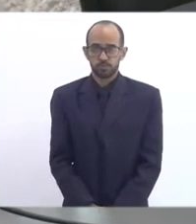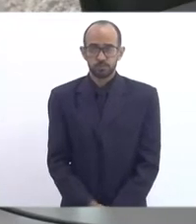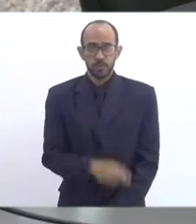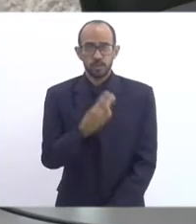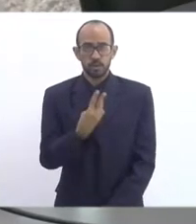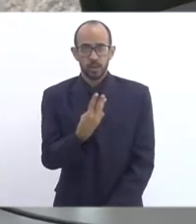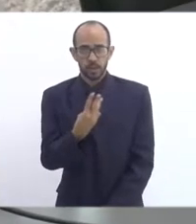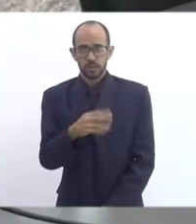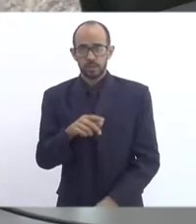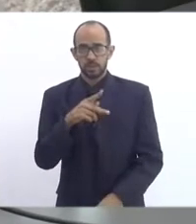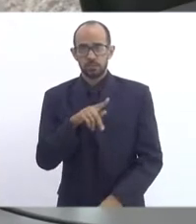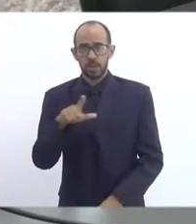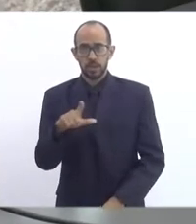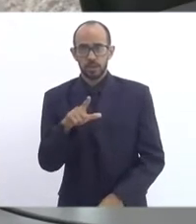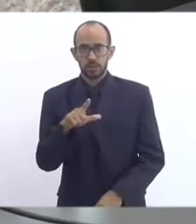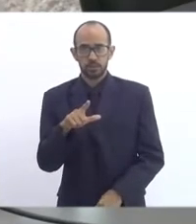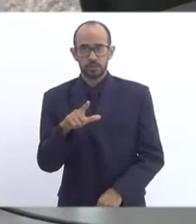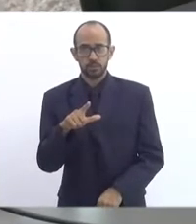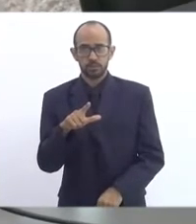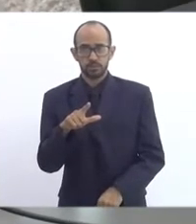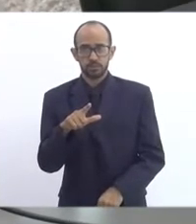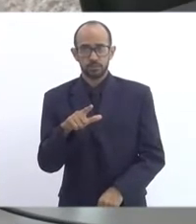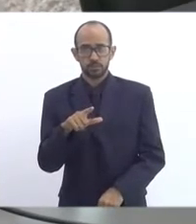3. Projeto de lei